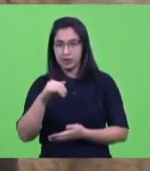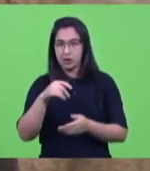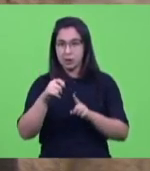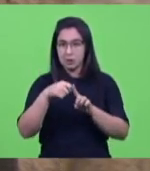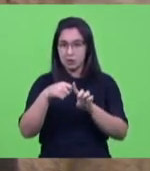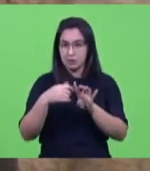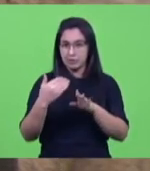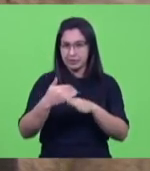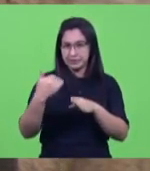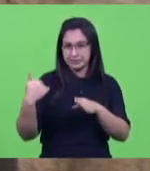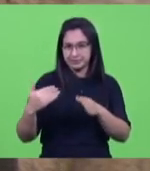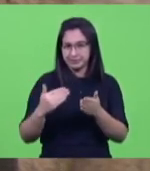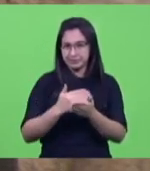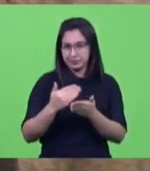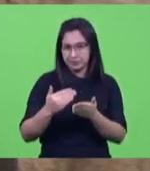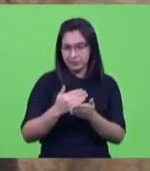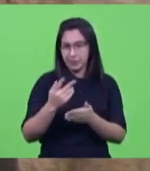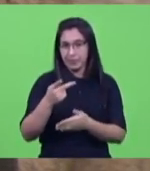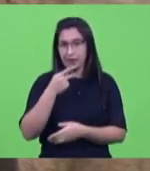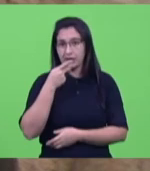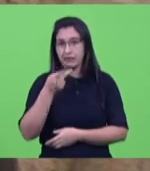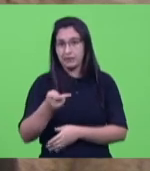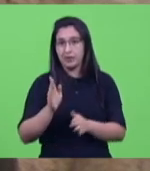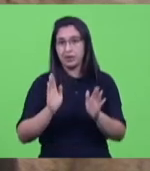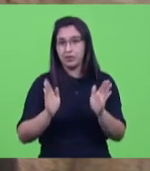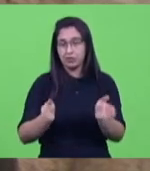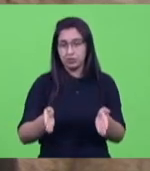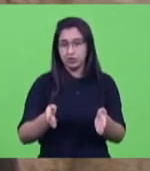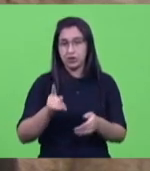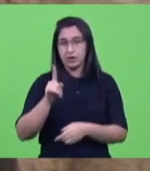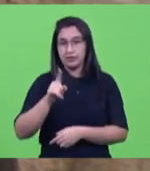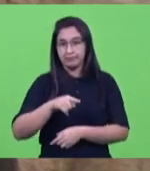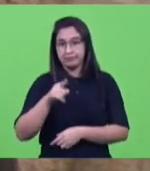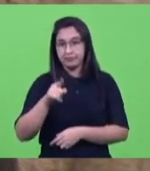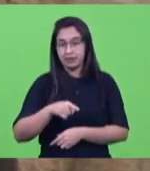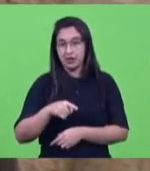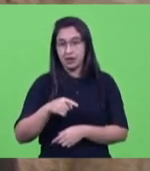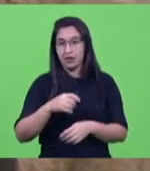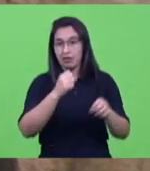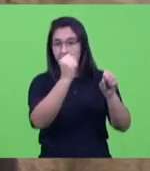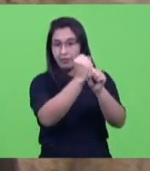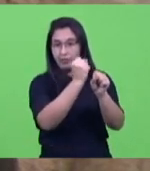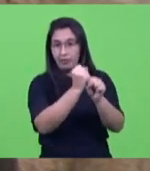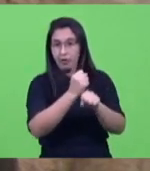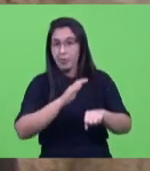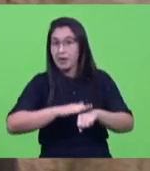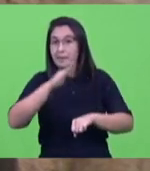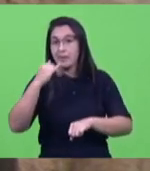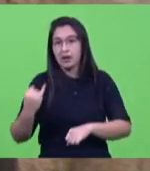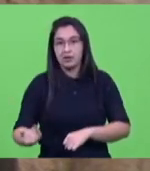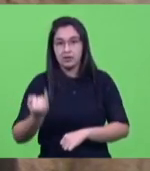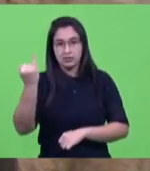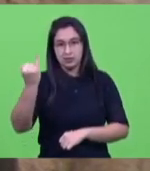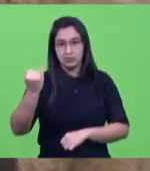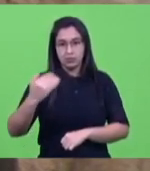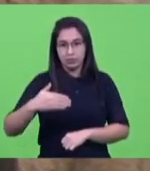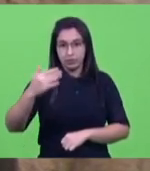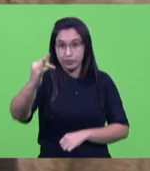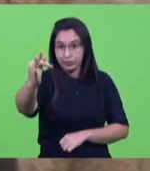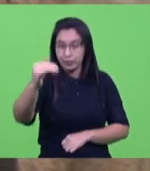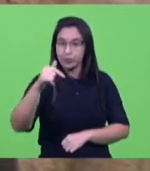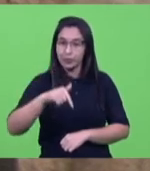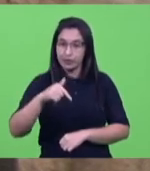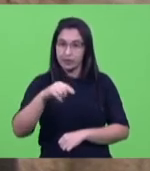respeito dessa, que talvez seja uma das obras mais importantes nos próximos anos em Santa